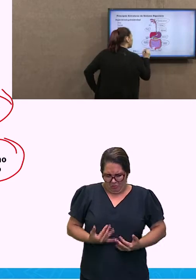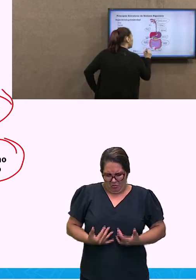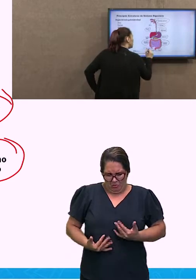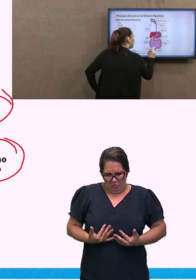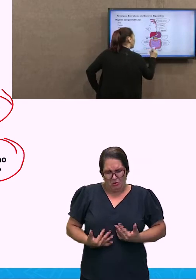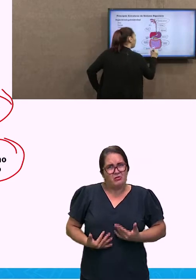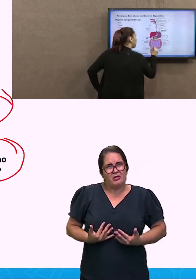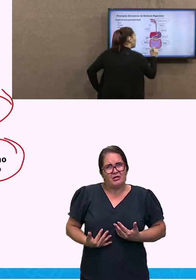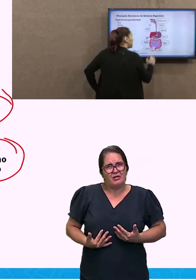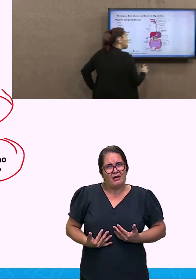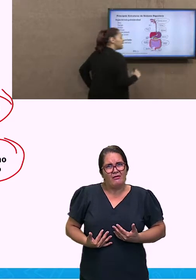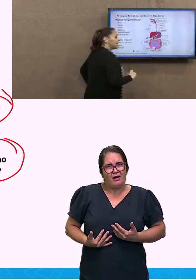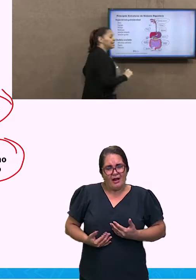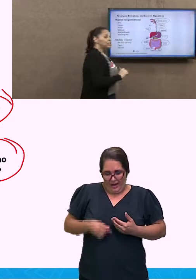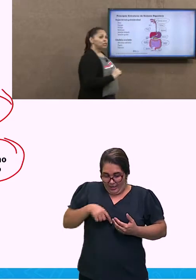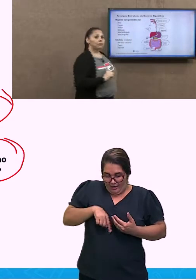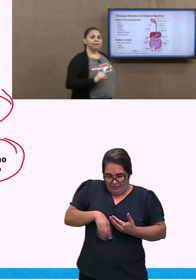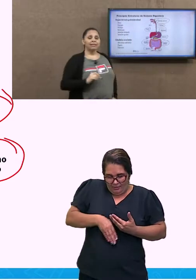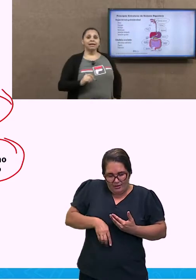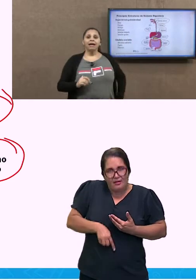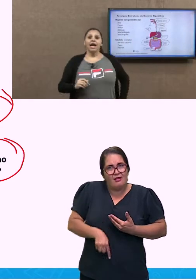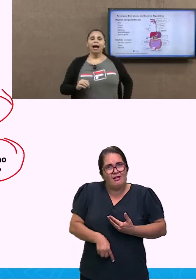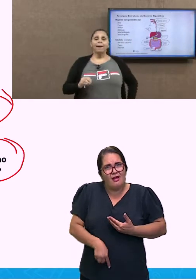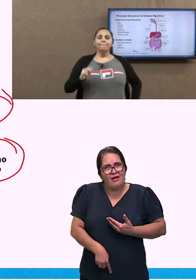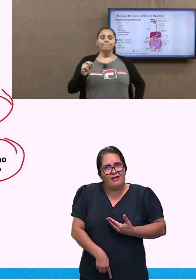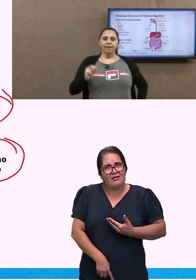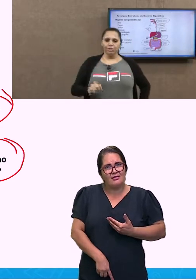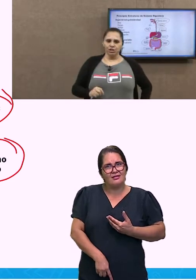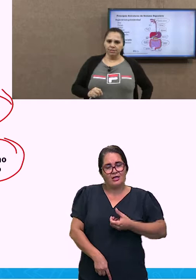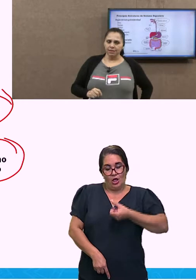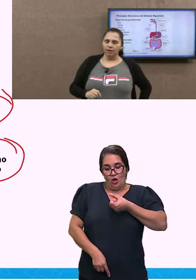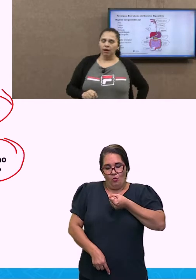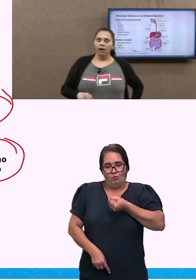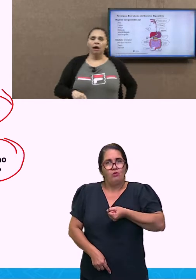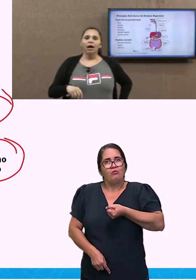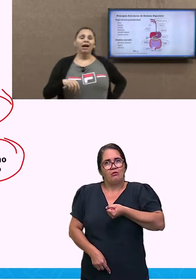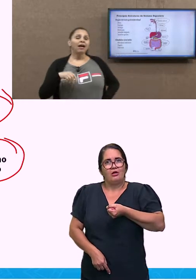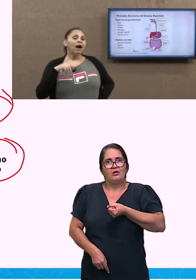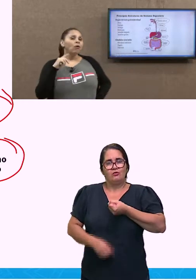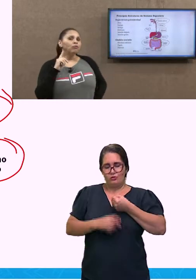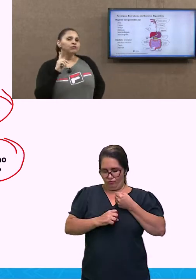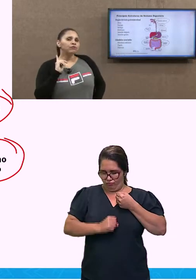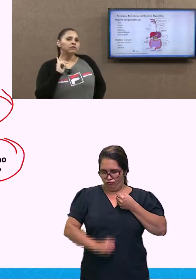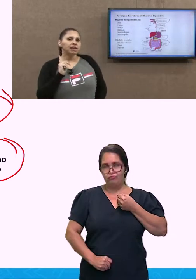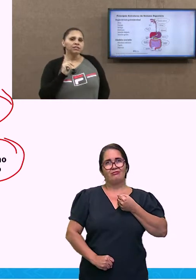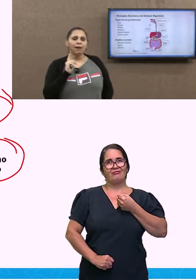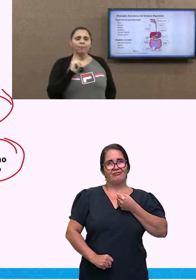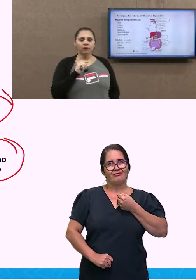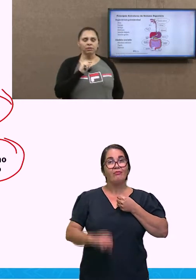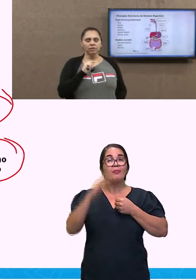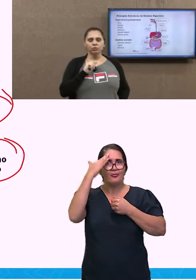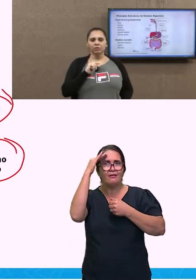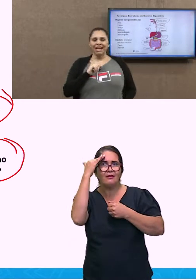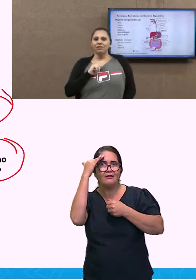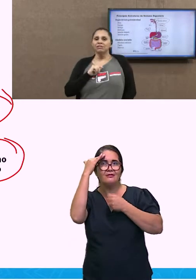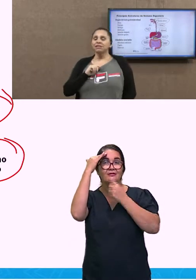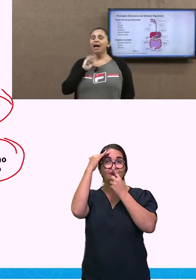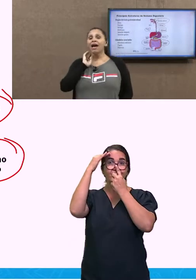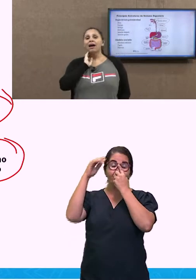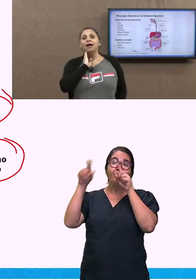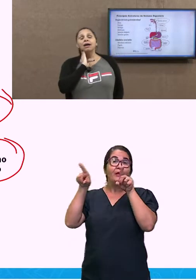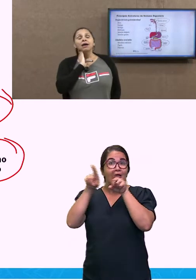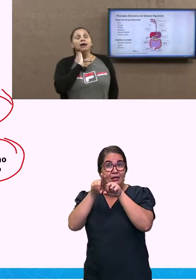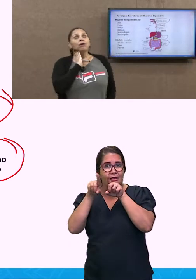estruturazinha aqui, ó, chamada apêndice. Algum de vocês já pode ter escutado